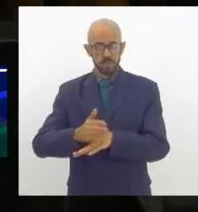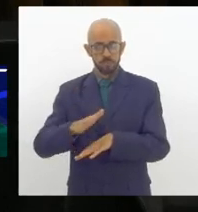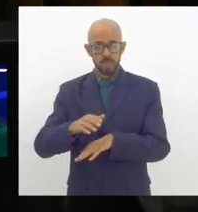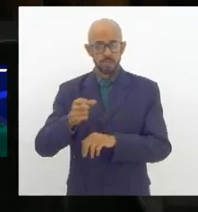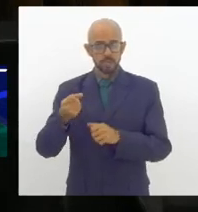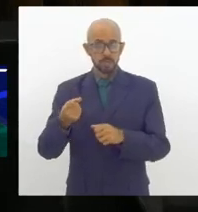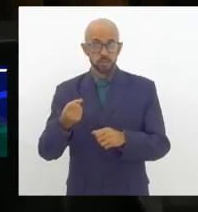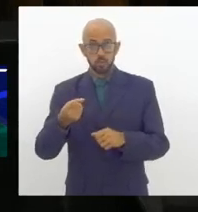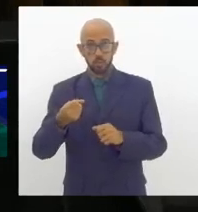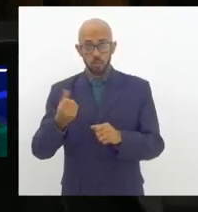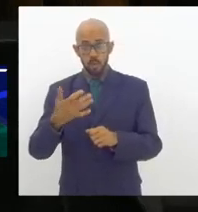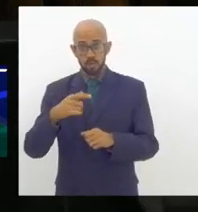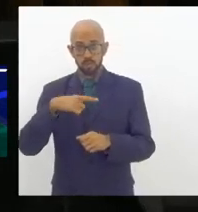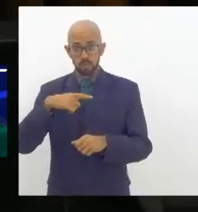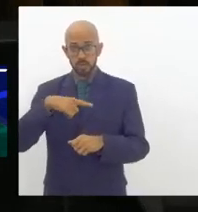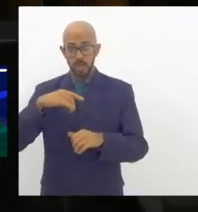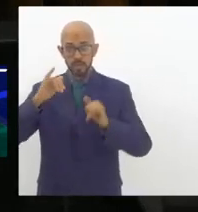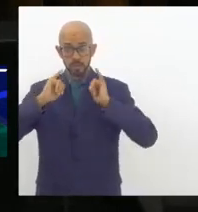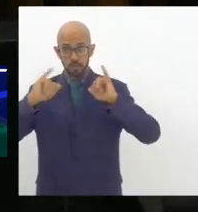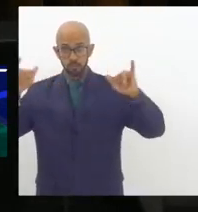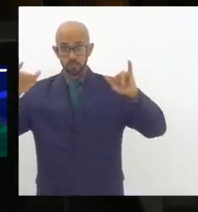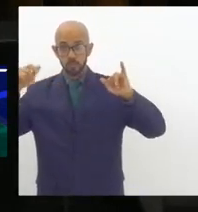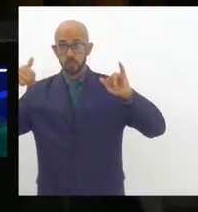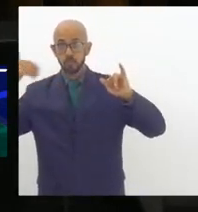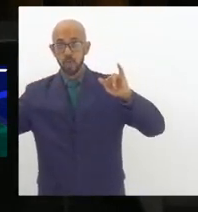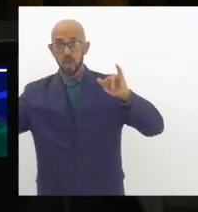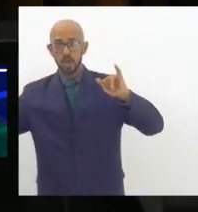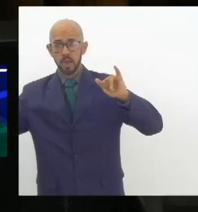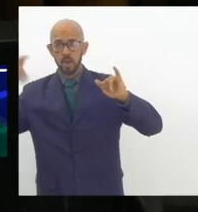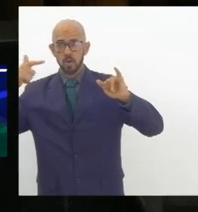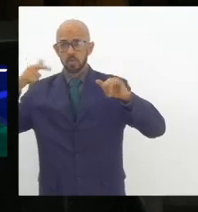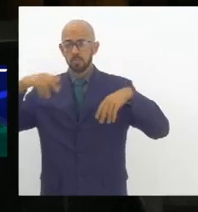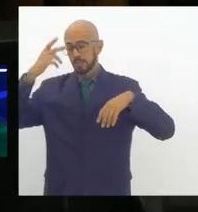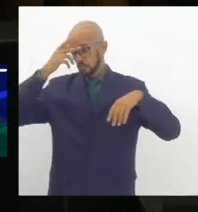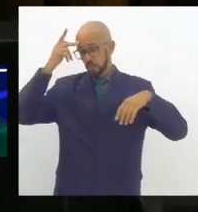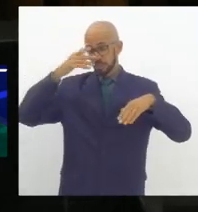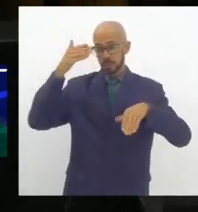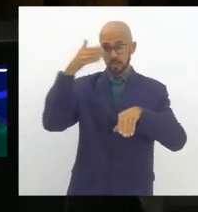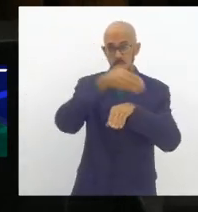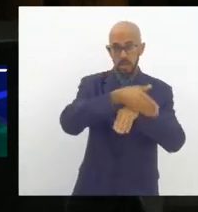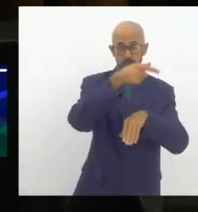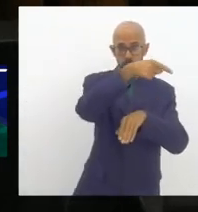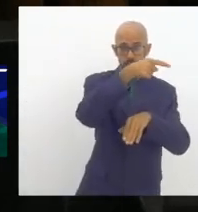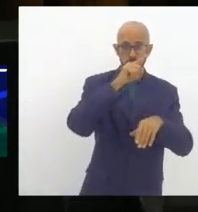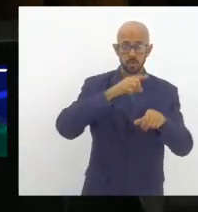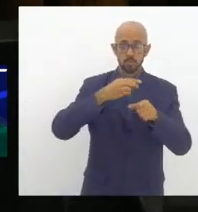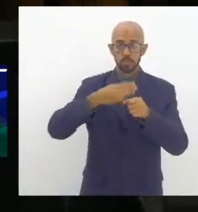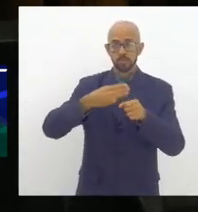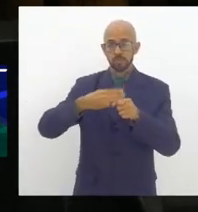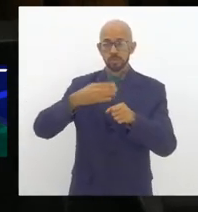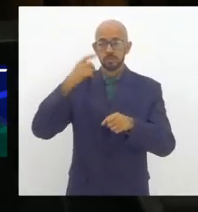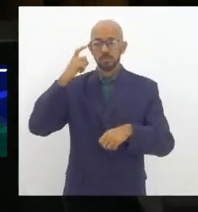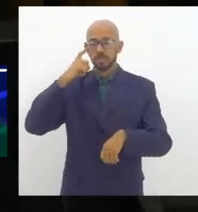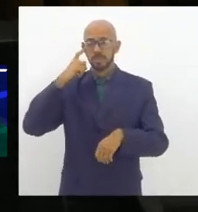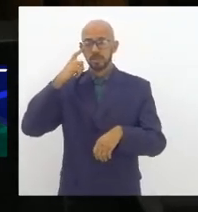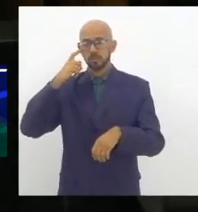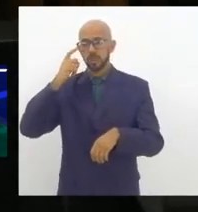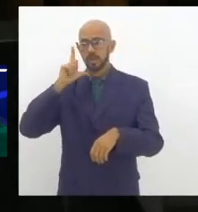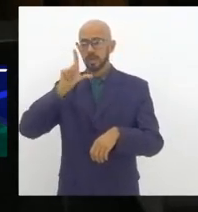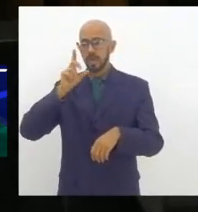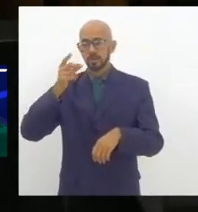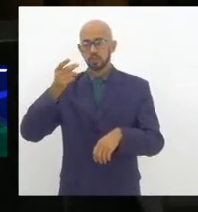marca a cidade rica uma cidade Próspera muitas pessoas buscam o município pensando que vão ganhar dinheiro fácil